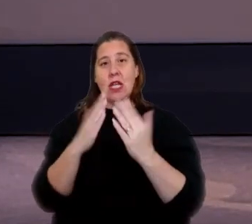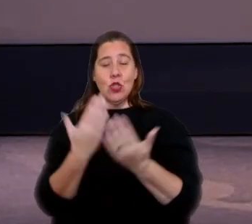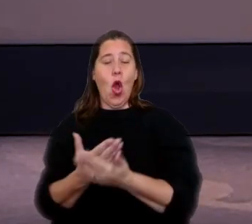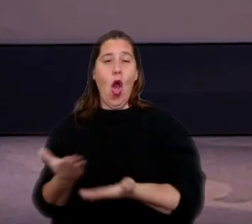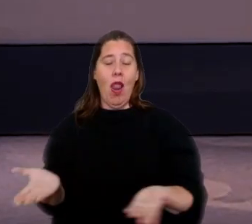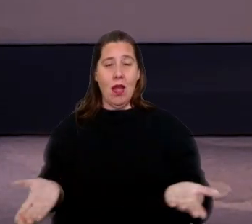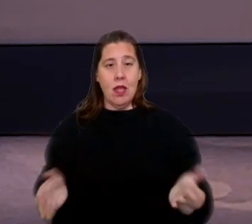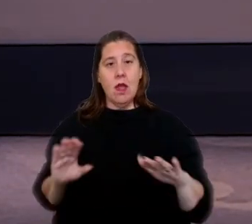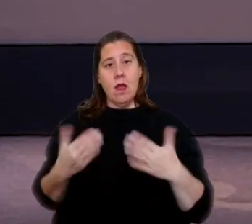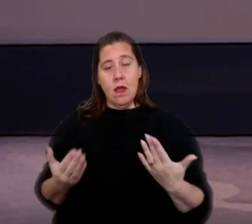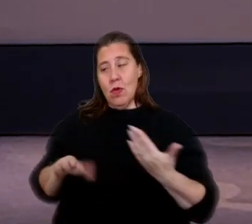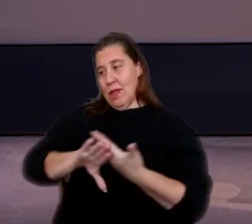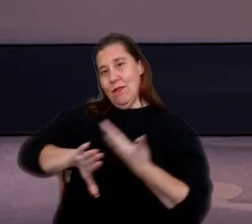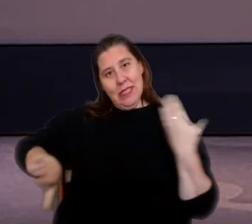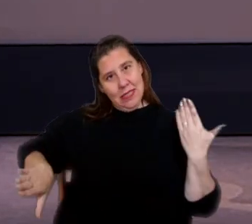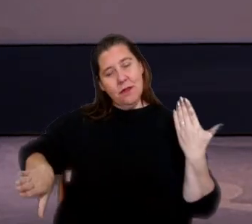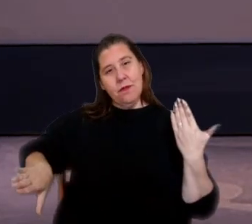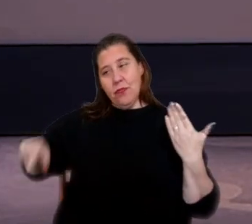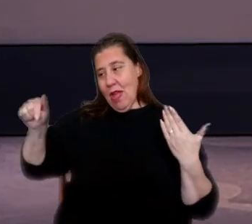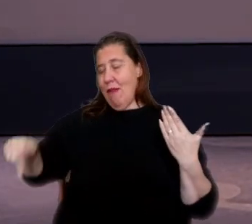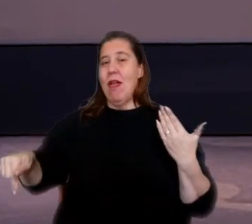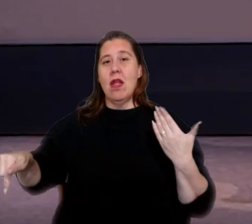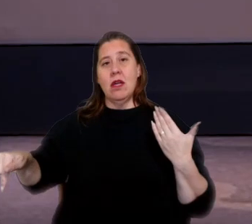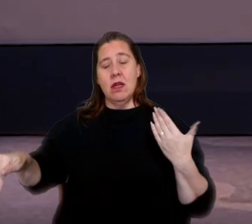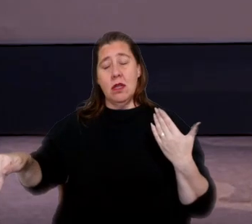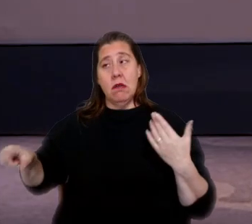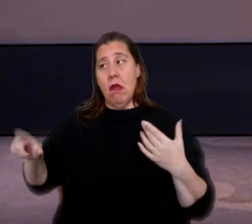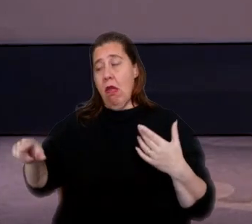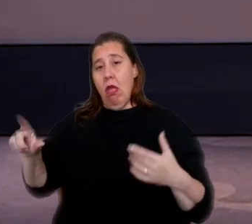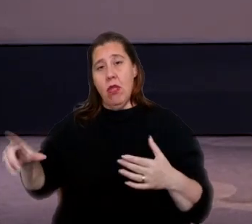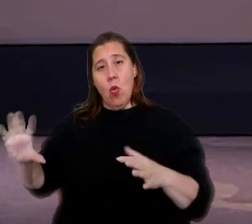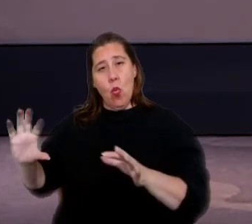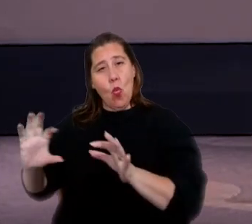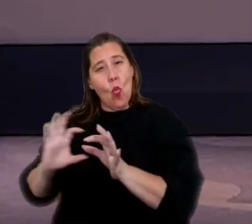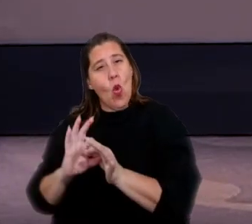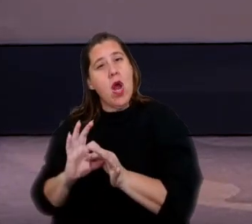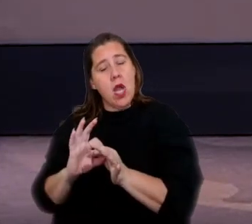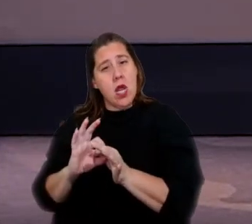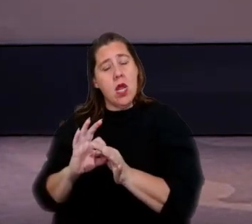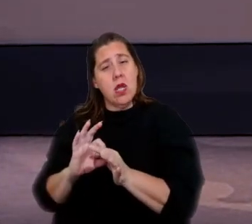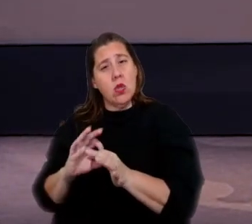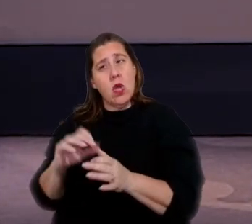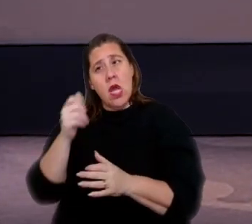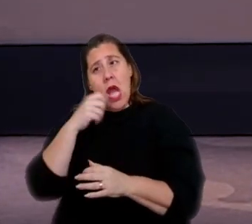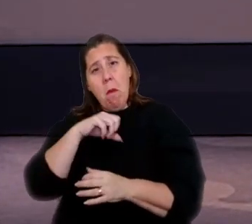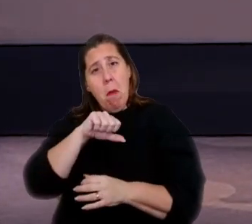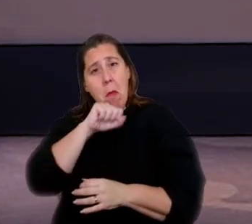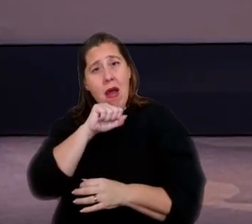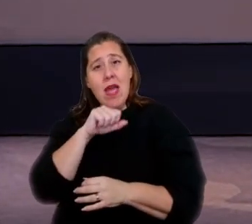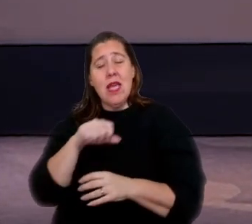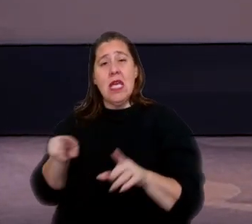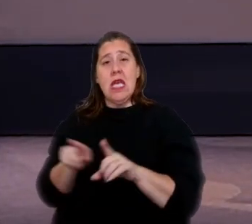que é a nova escola. E quando ele faz a cisão, o Remy, que até então tinha o vínculo materno do olhar,